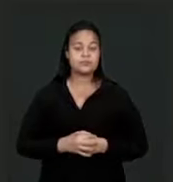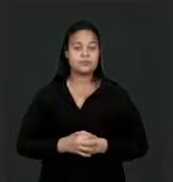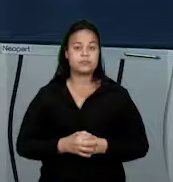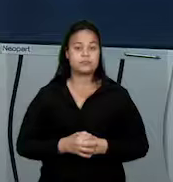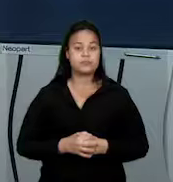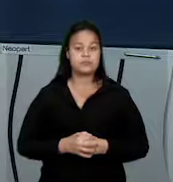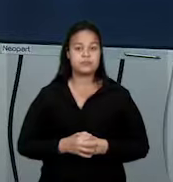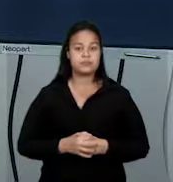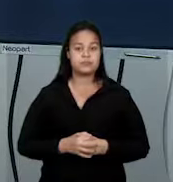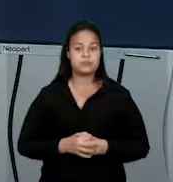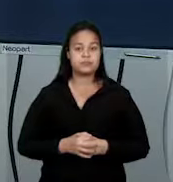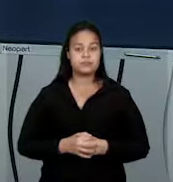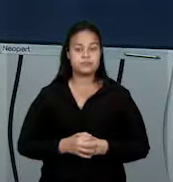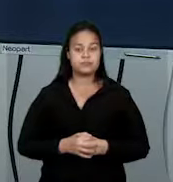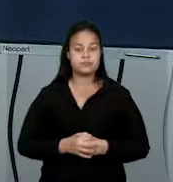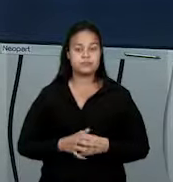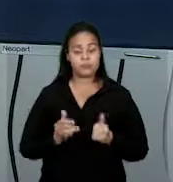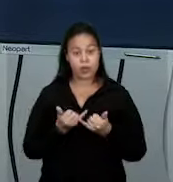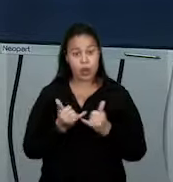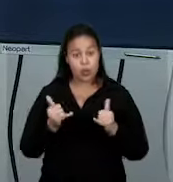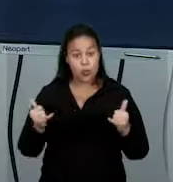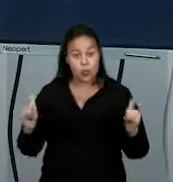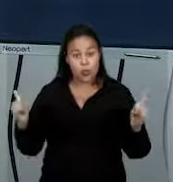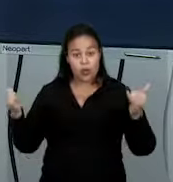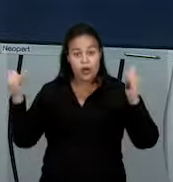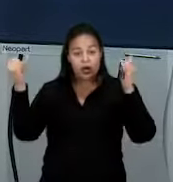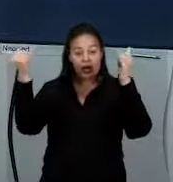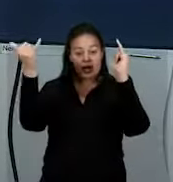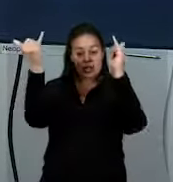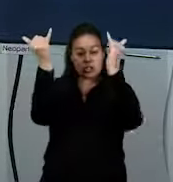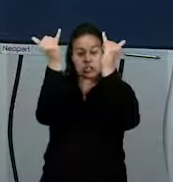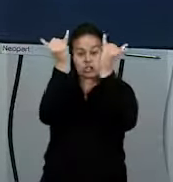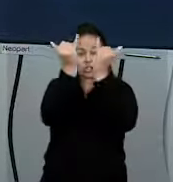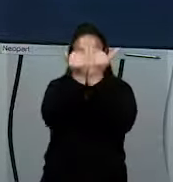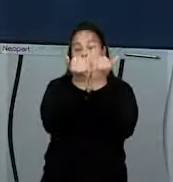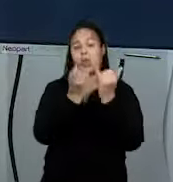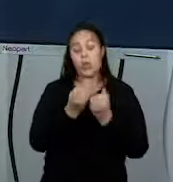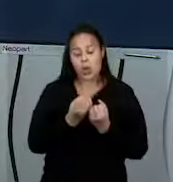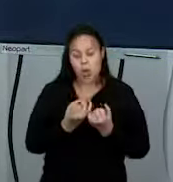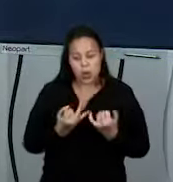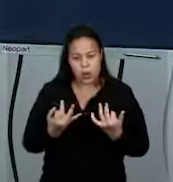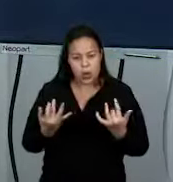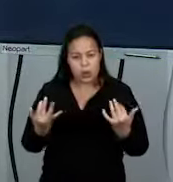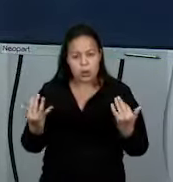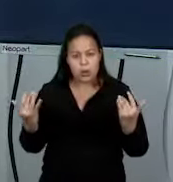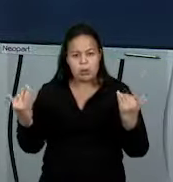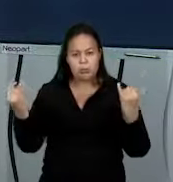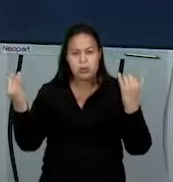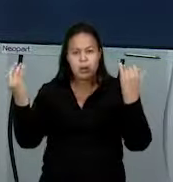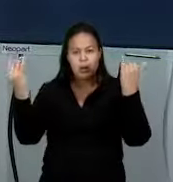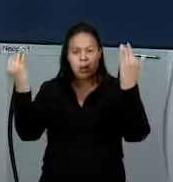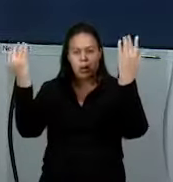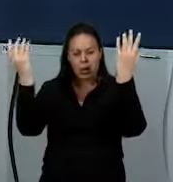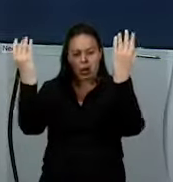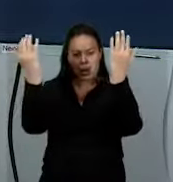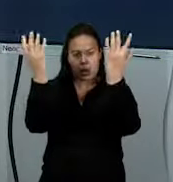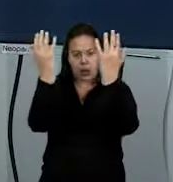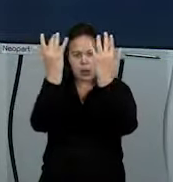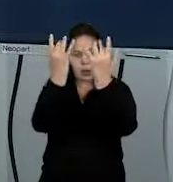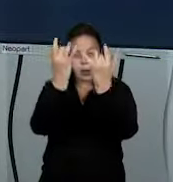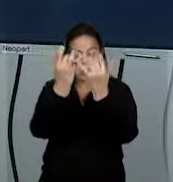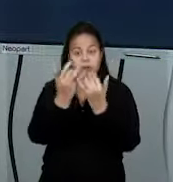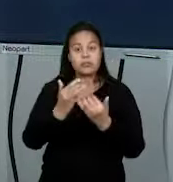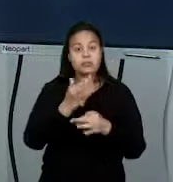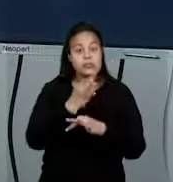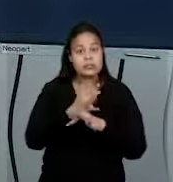E corrente é a quantidade de carga que atravessa a área da seção transversal